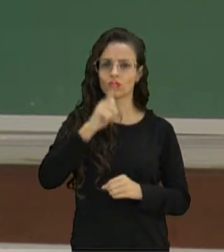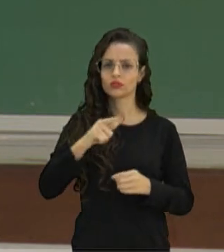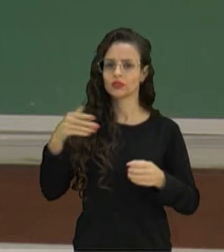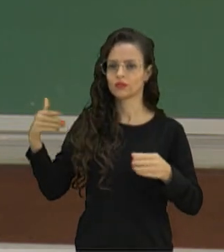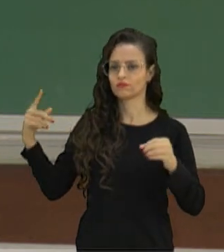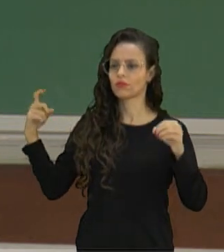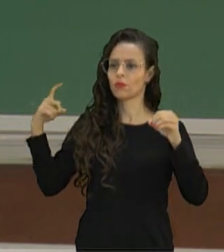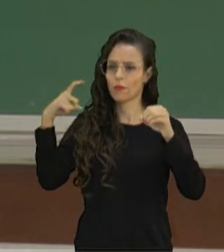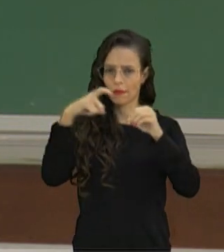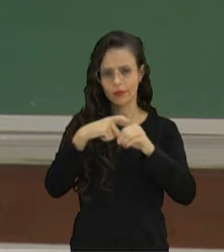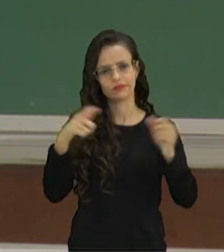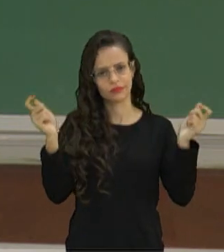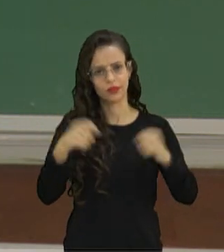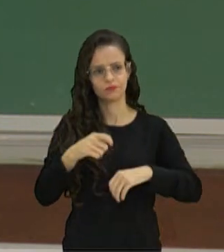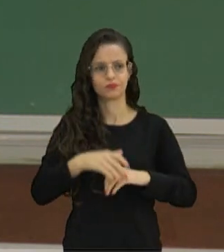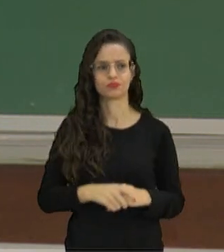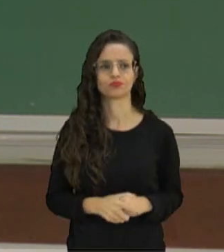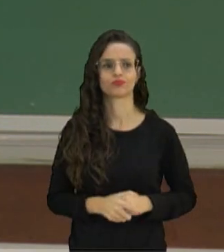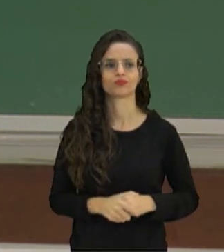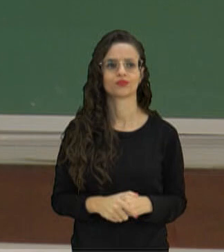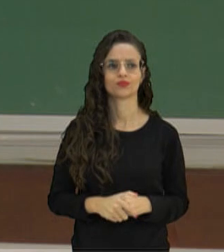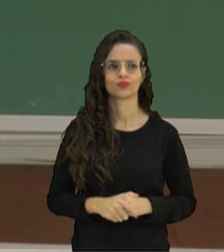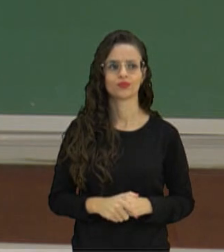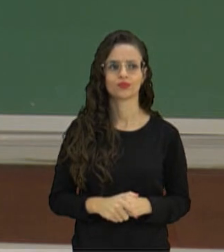participar da fecundação.